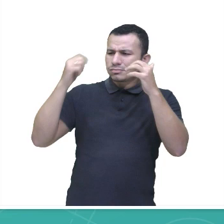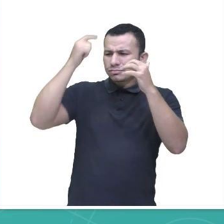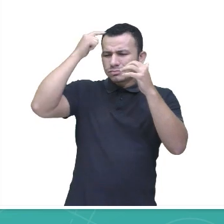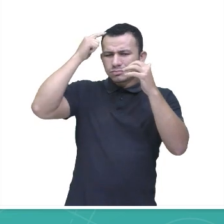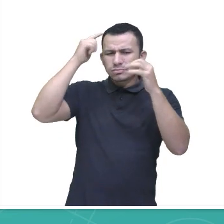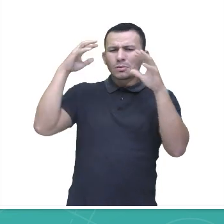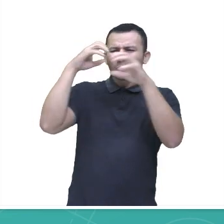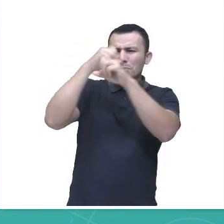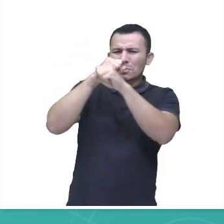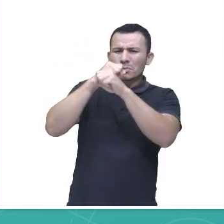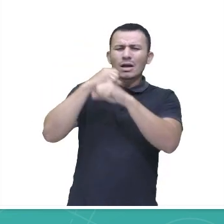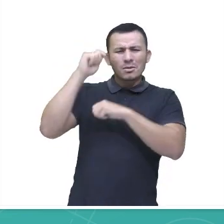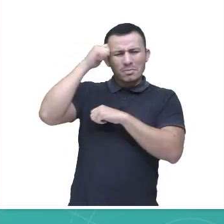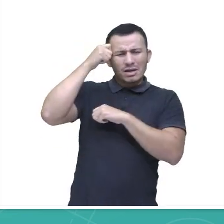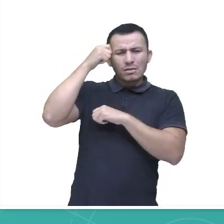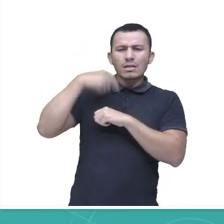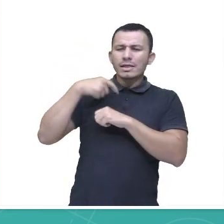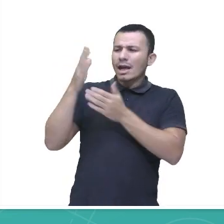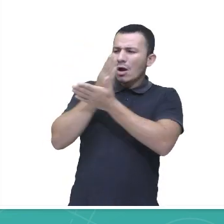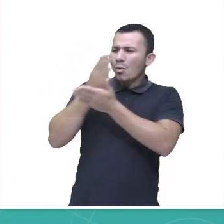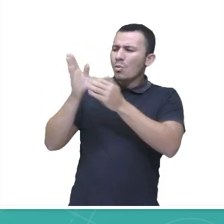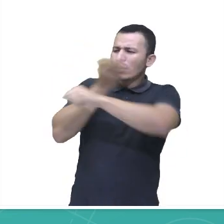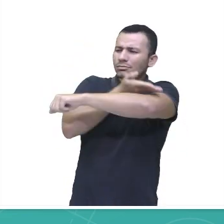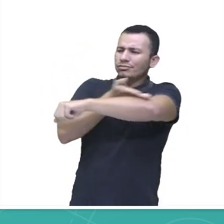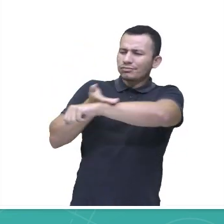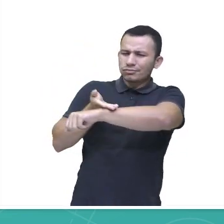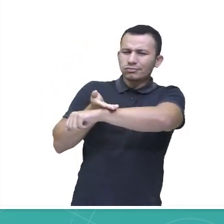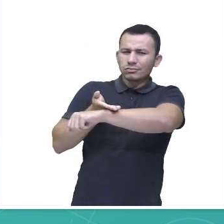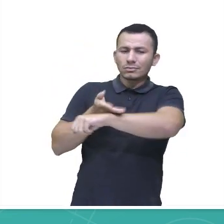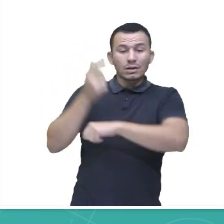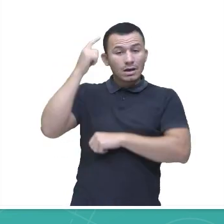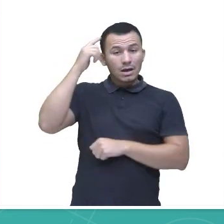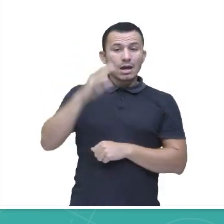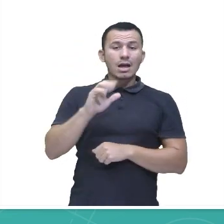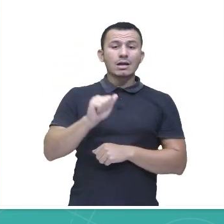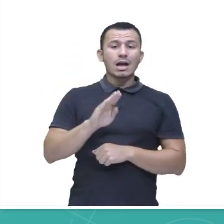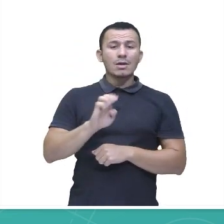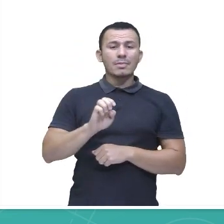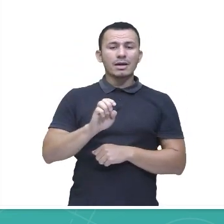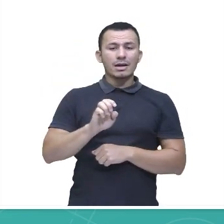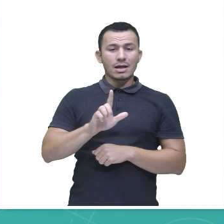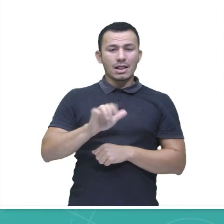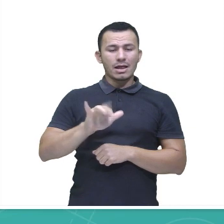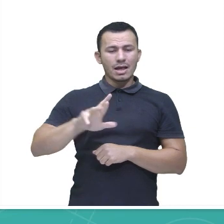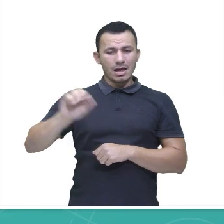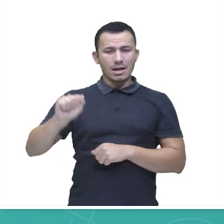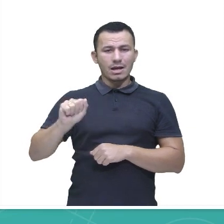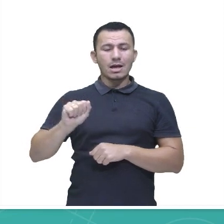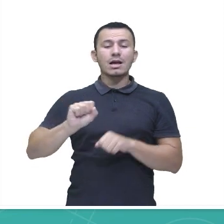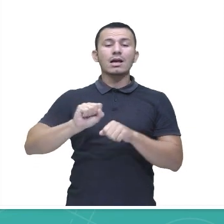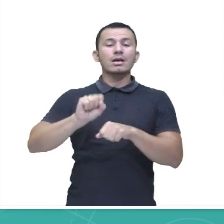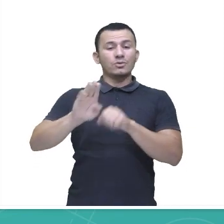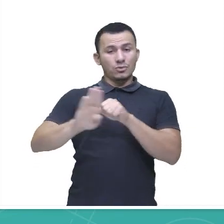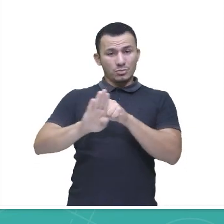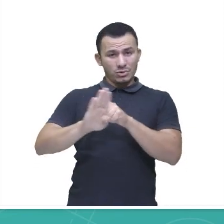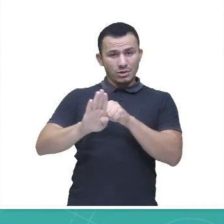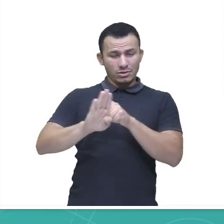escura, cabeleira é substantivo, sua é pronome, está se relacionando ao